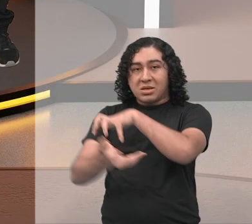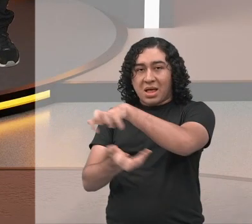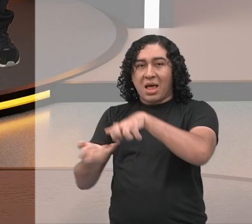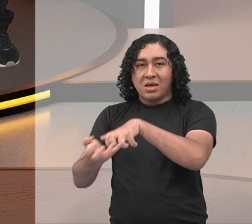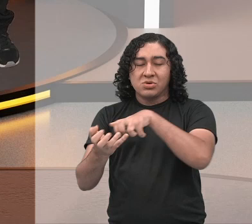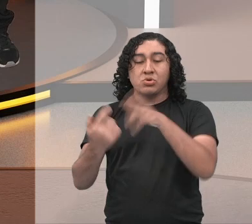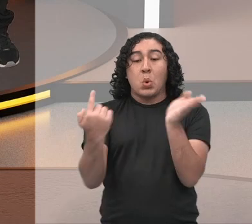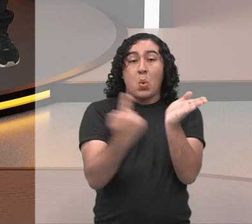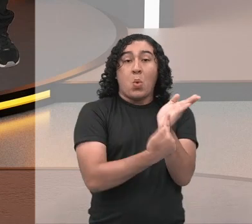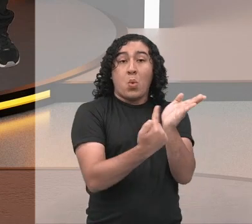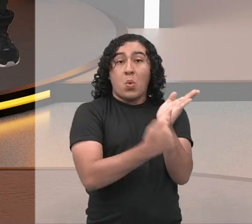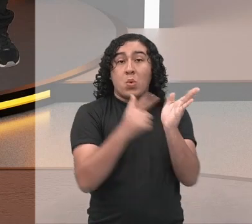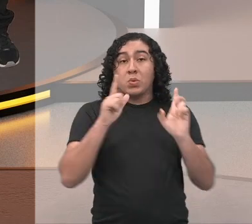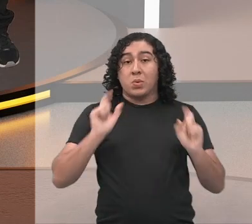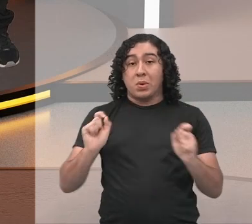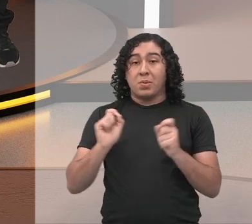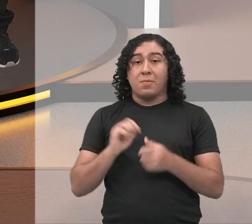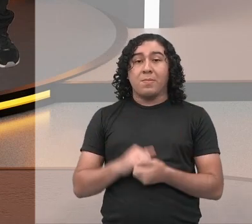acordo, quando